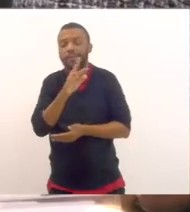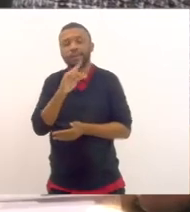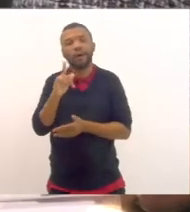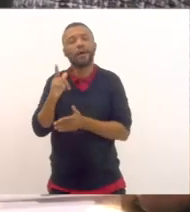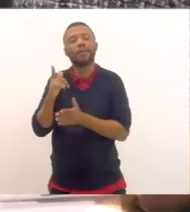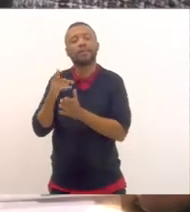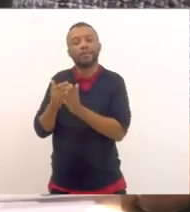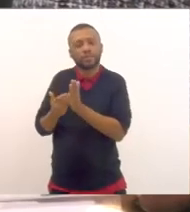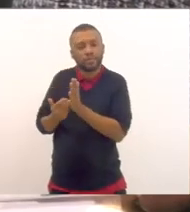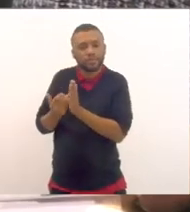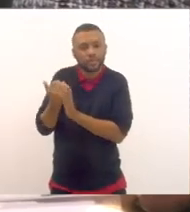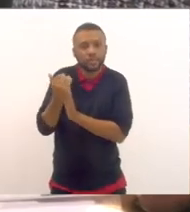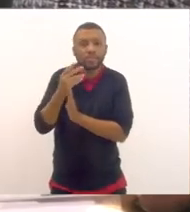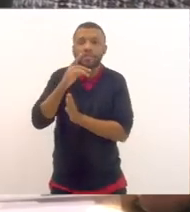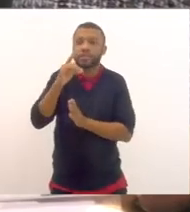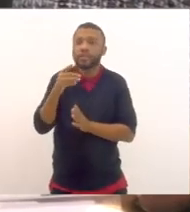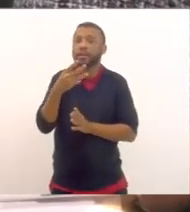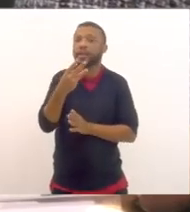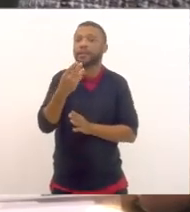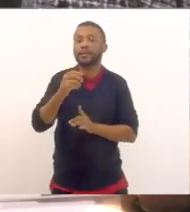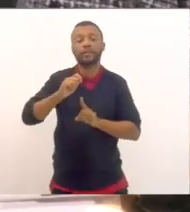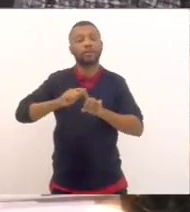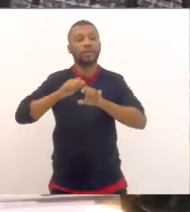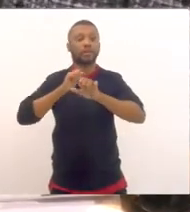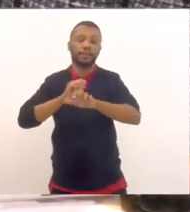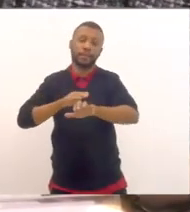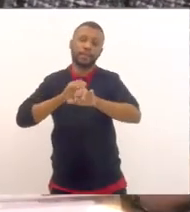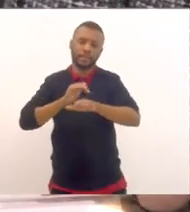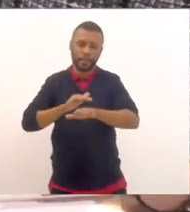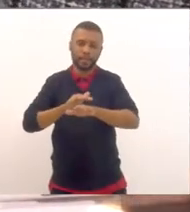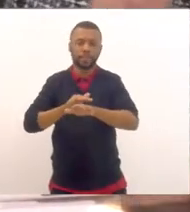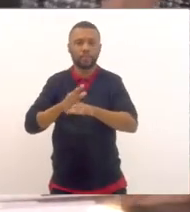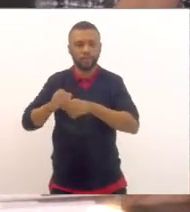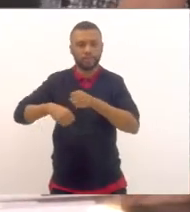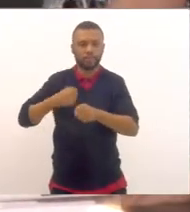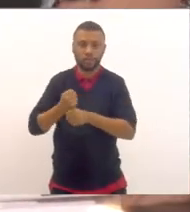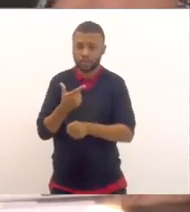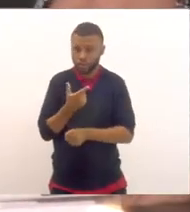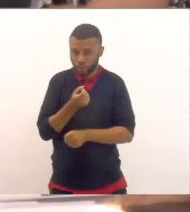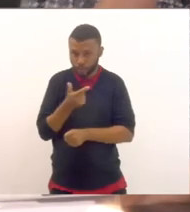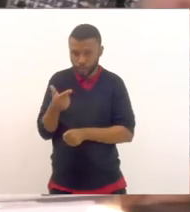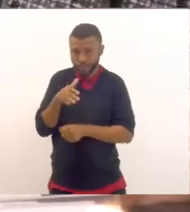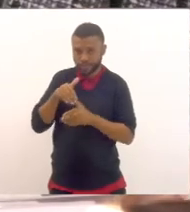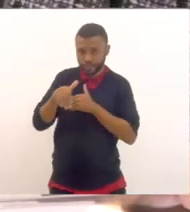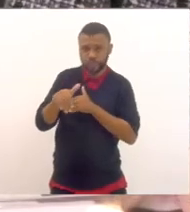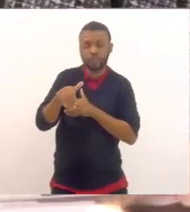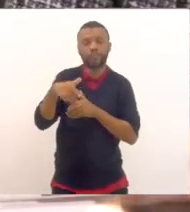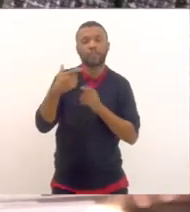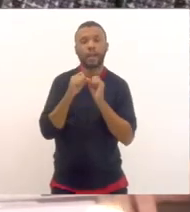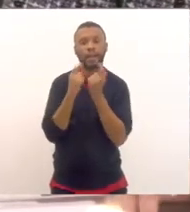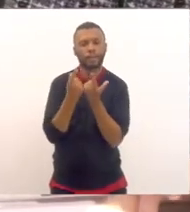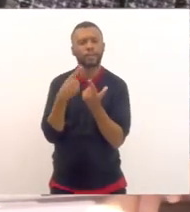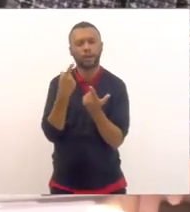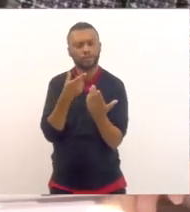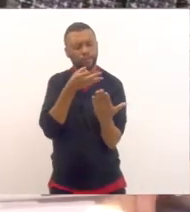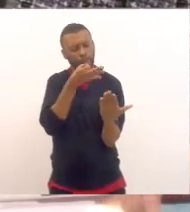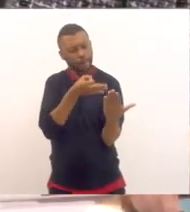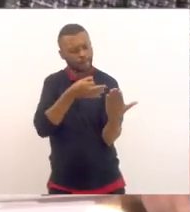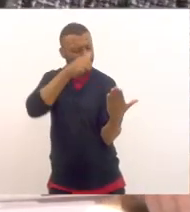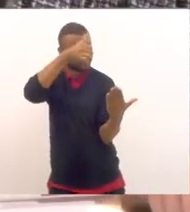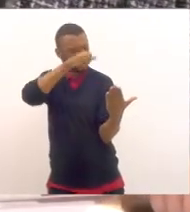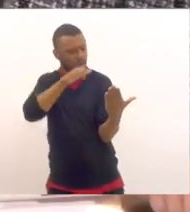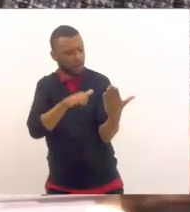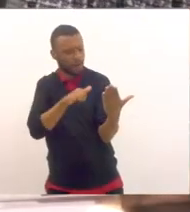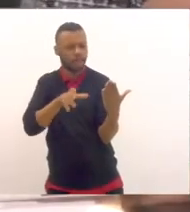vai chegar até trinta de Setembro desse ano na casa para que a gente possa fazer também emendas que ela tem que ser